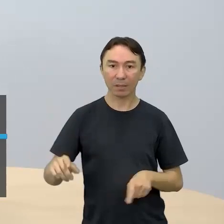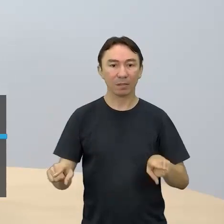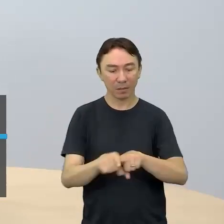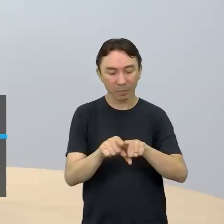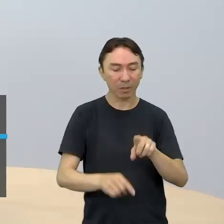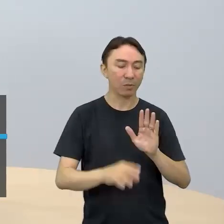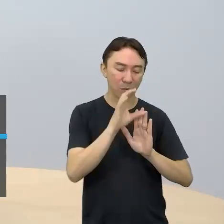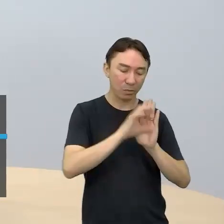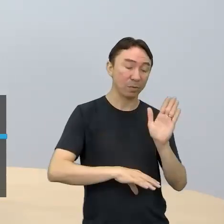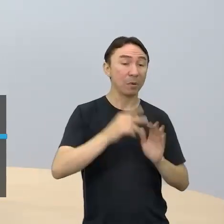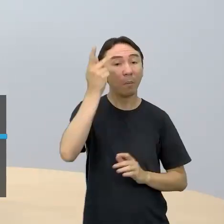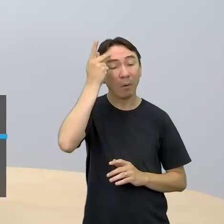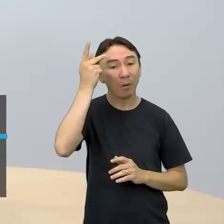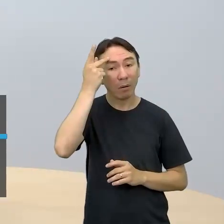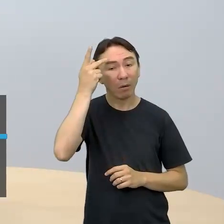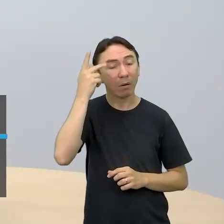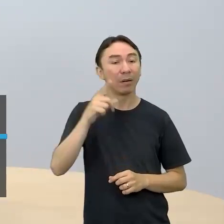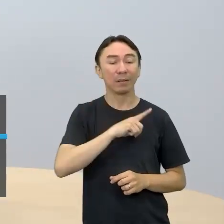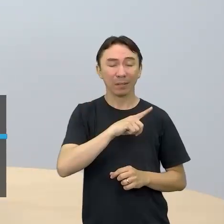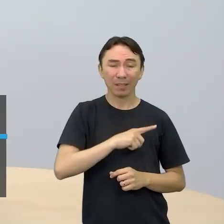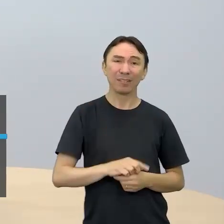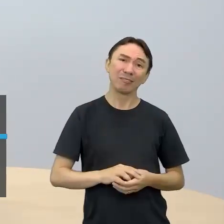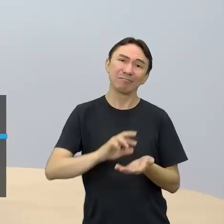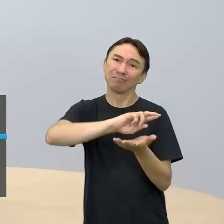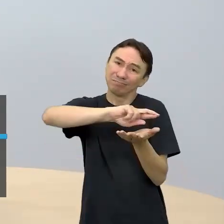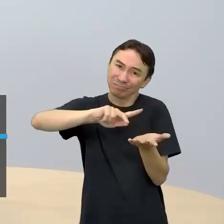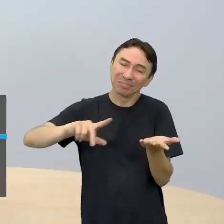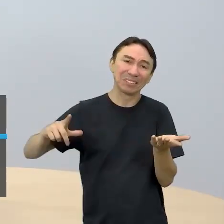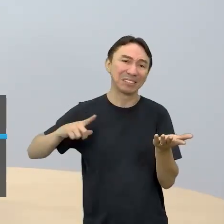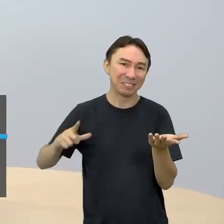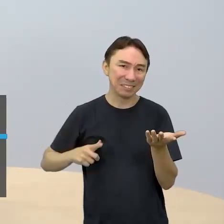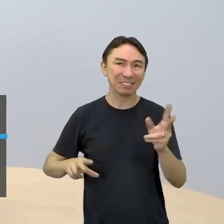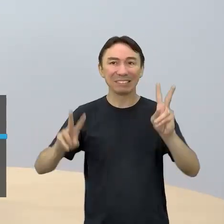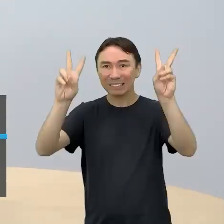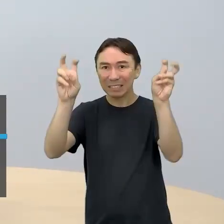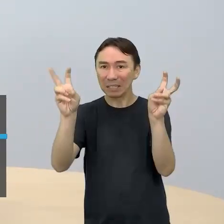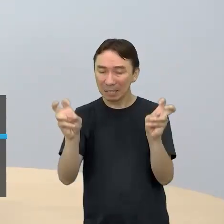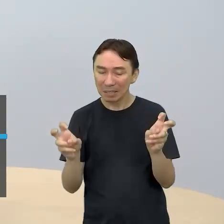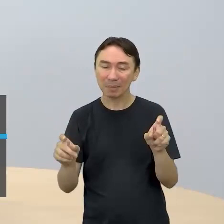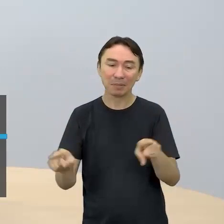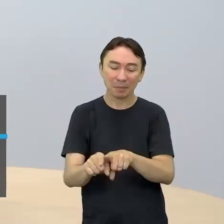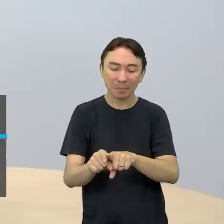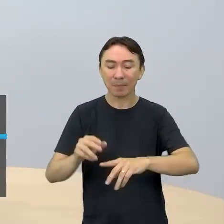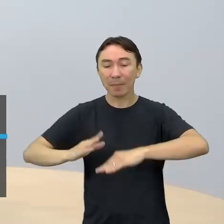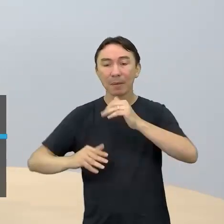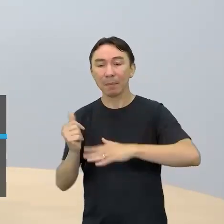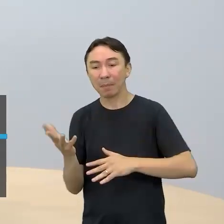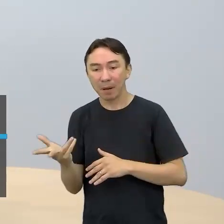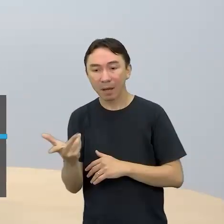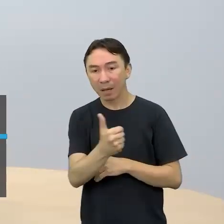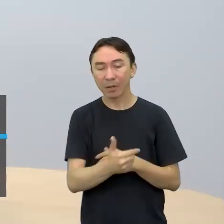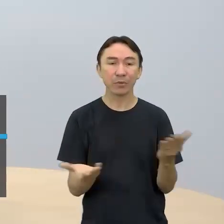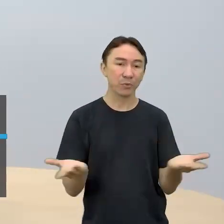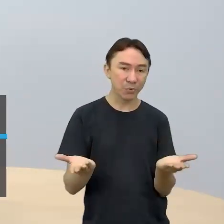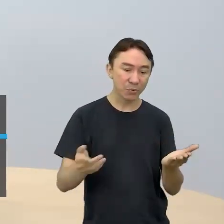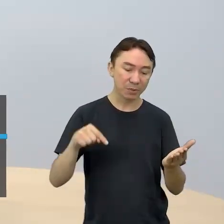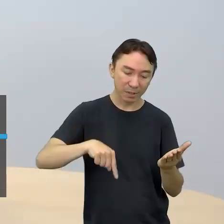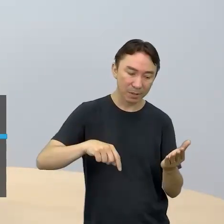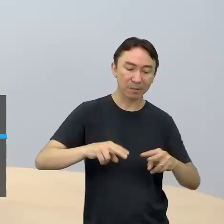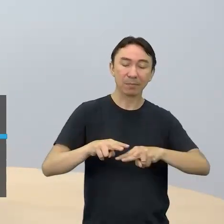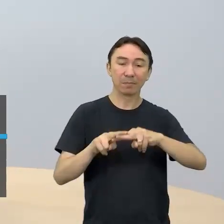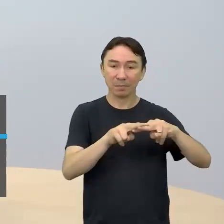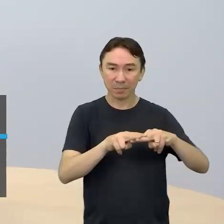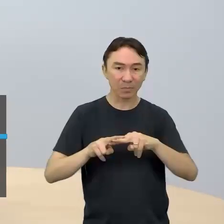vai perpassar aí diversas temáticas e habilidades previstas para esse momento de recuperação intensiva de